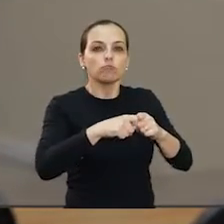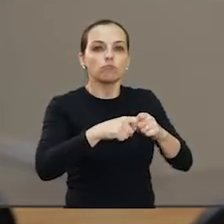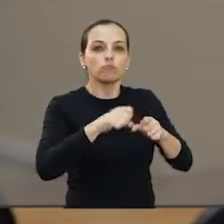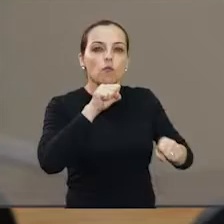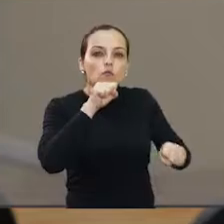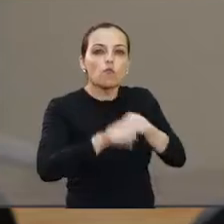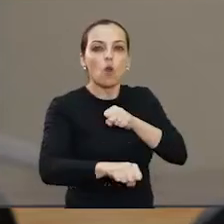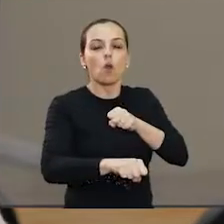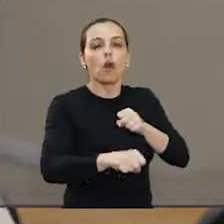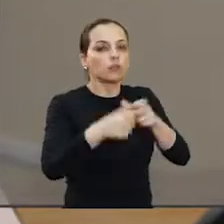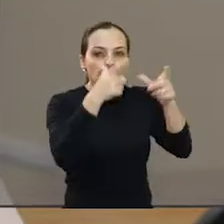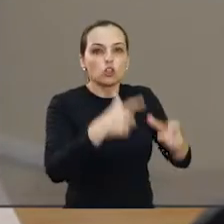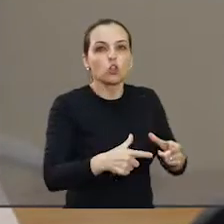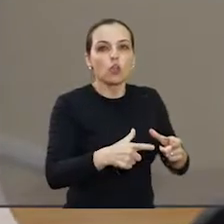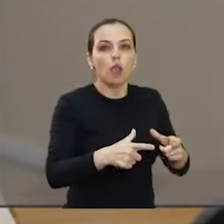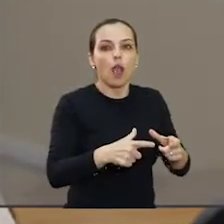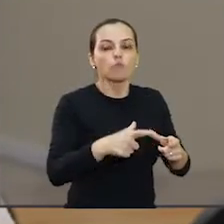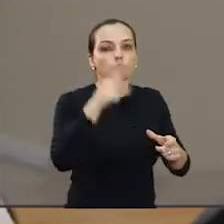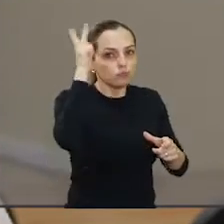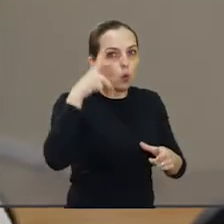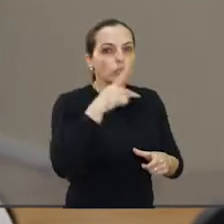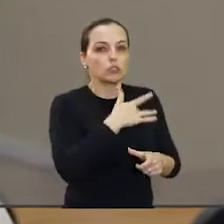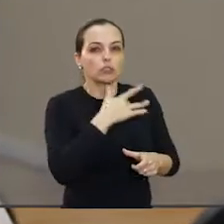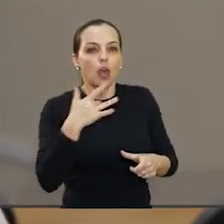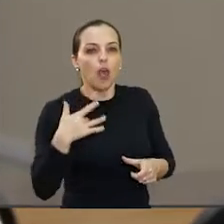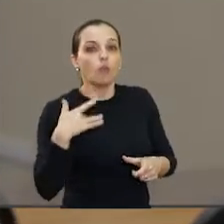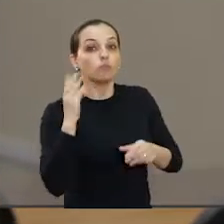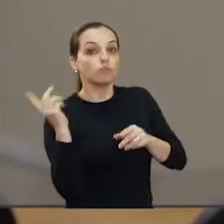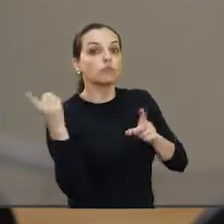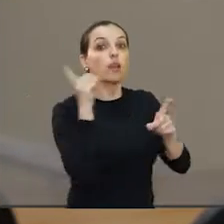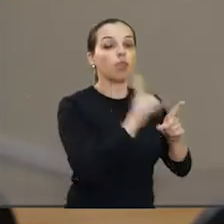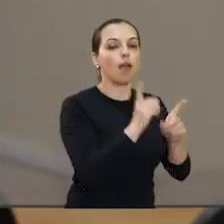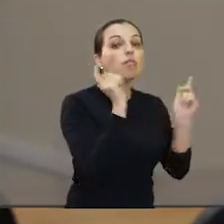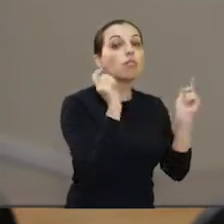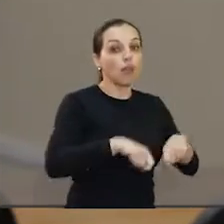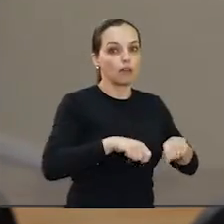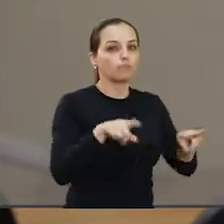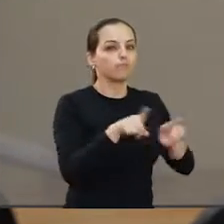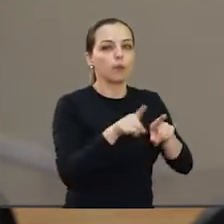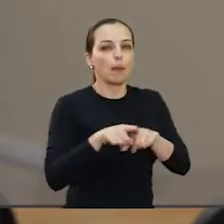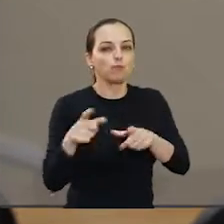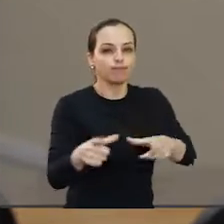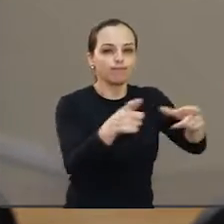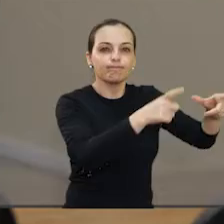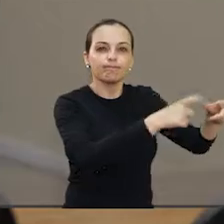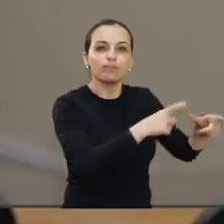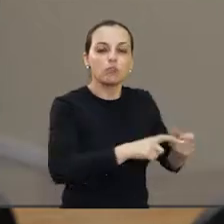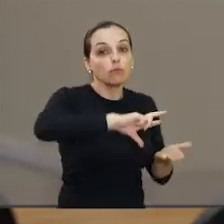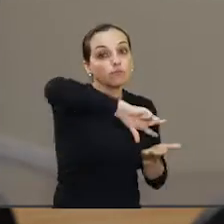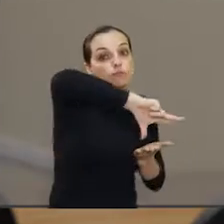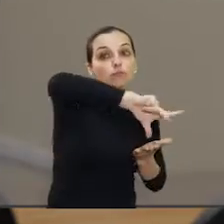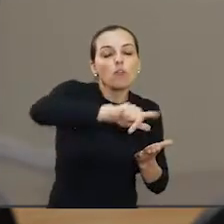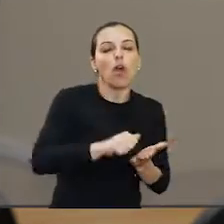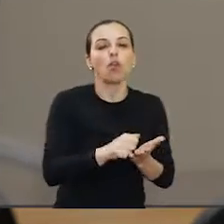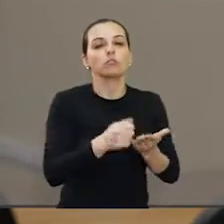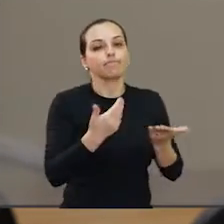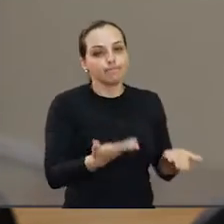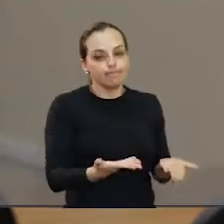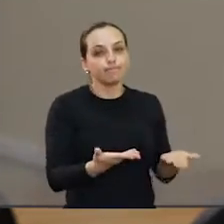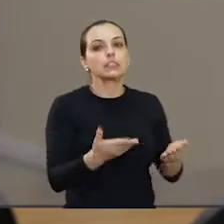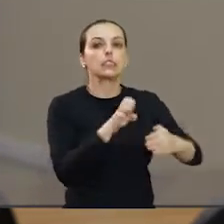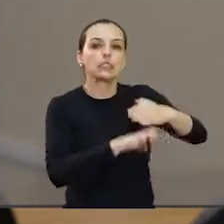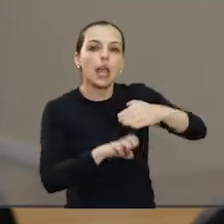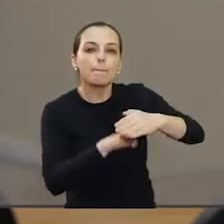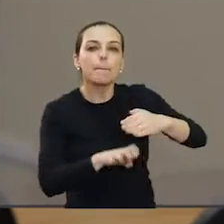unidades de saúde, todas os locais onde se presencia, onde se detecta a violência, né, ela pode